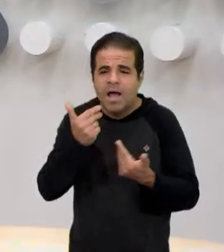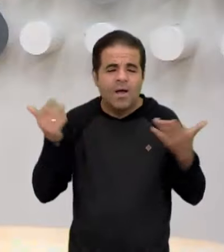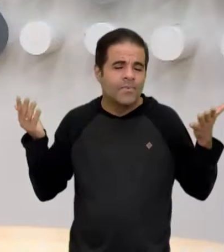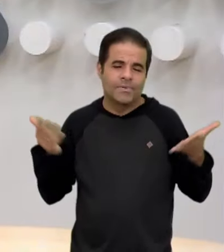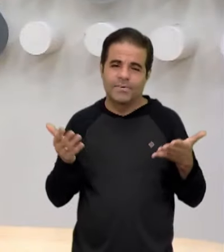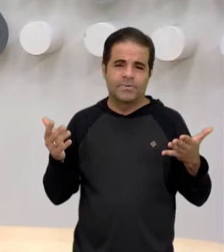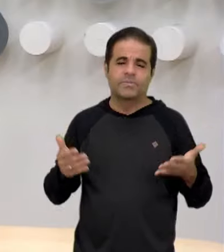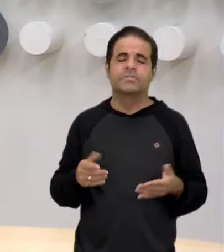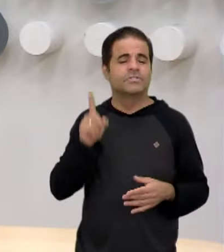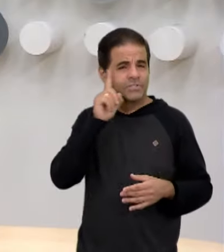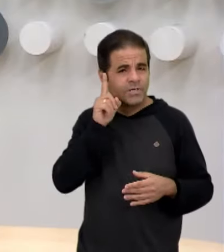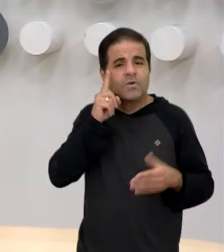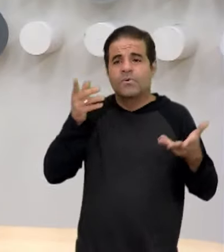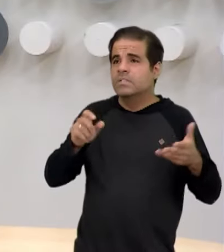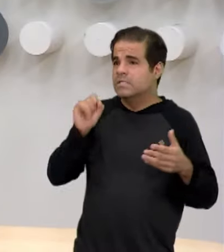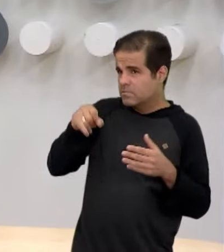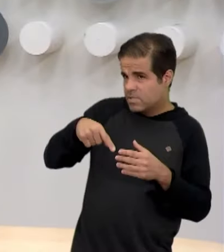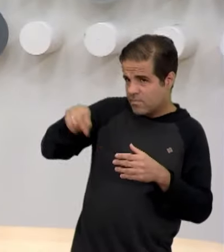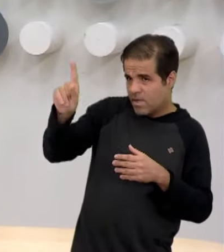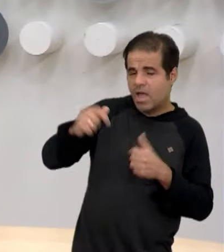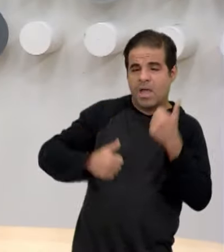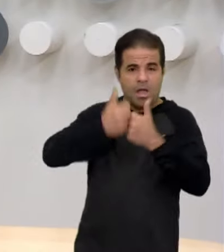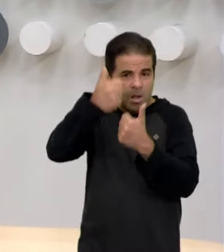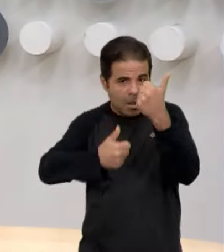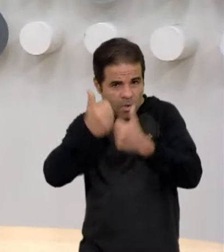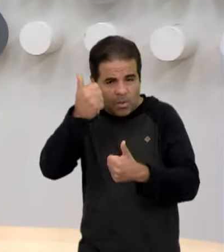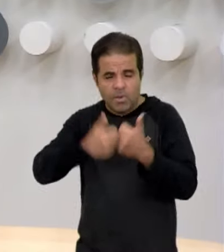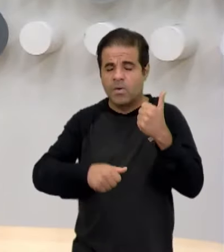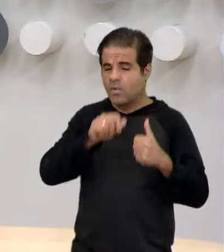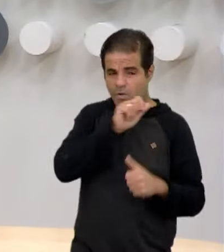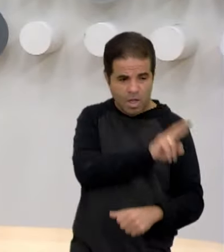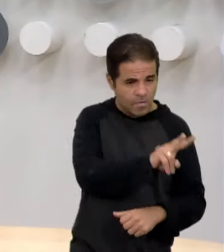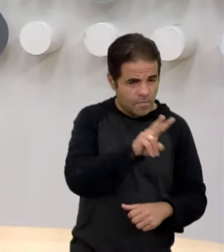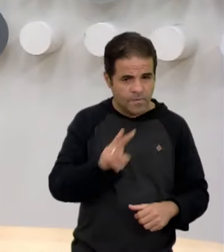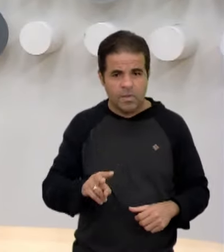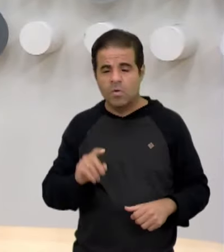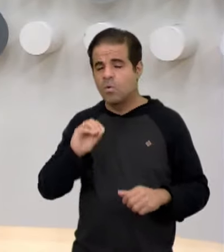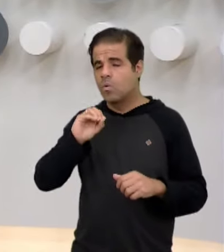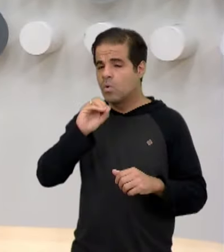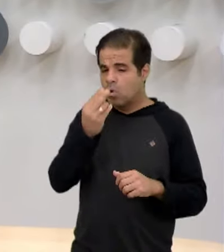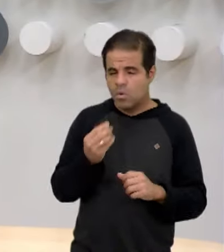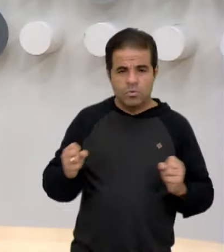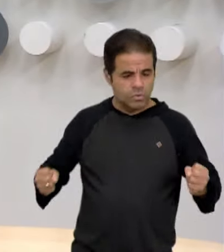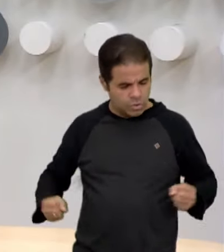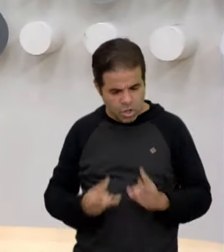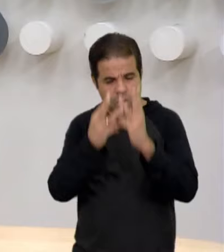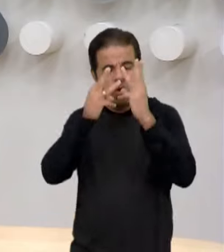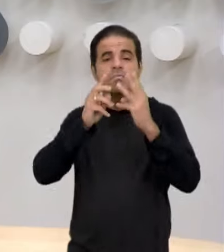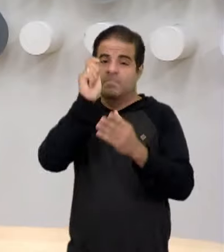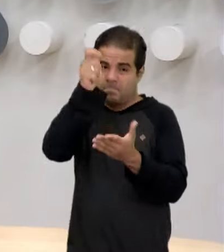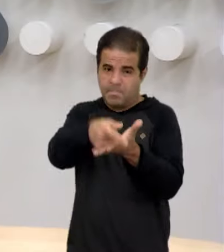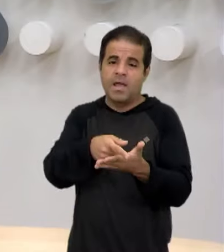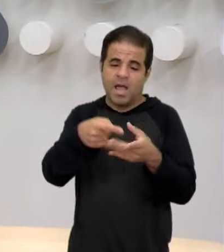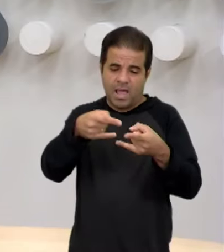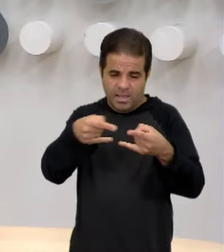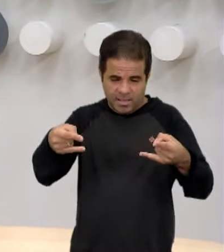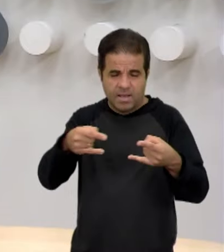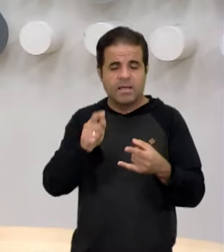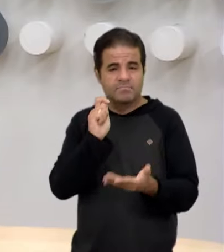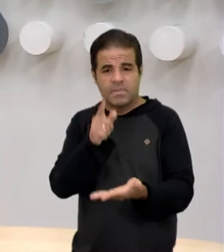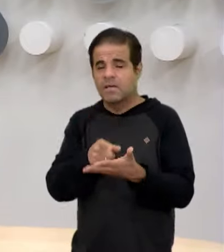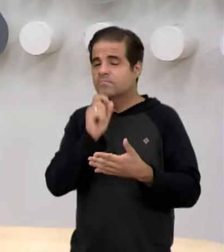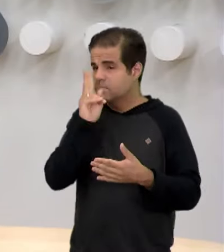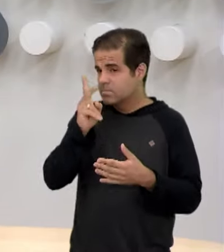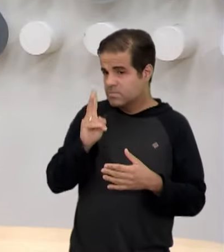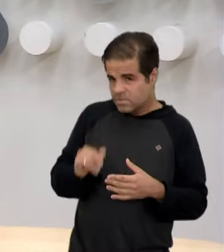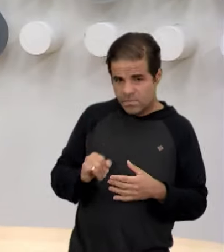que nos dias atuais, né? Se você vai no estádio de futebol, ver uma partida ou ver um show, né, você ter que pagar o ingresso, né, mesmo se você